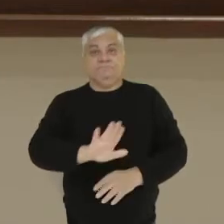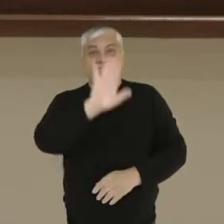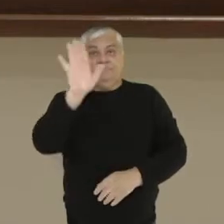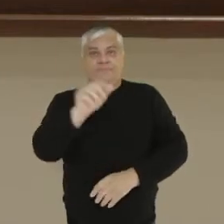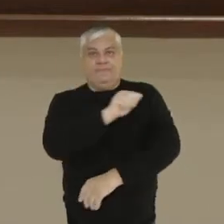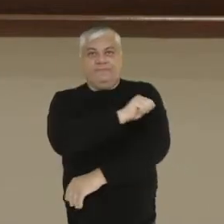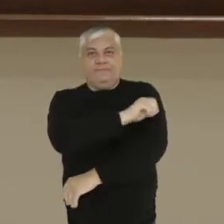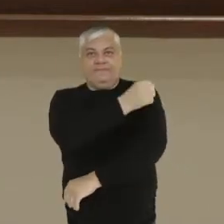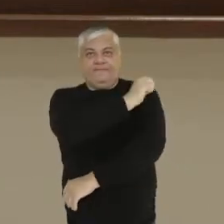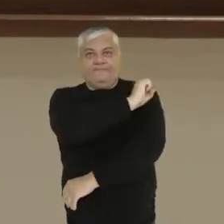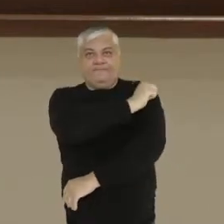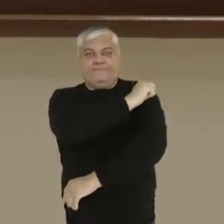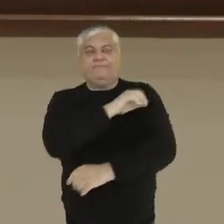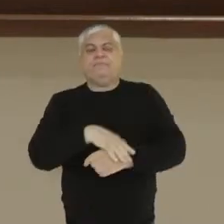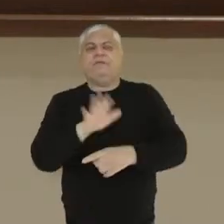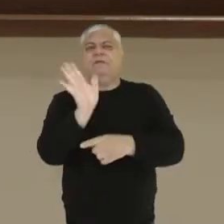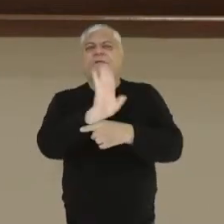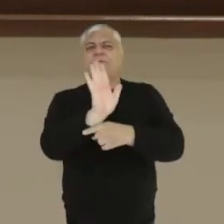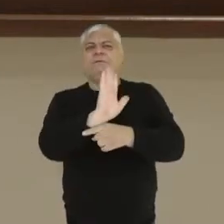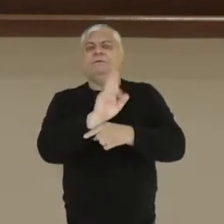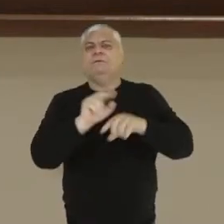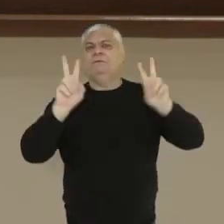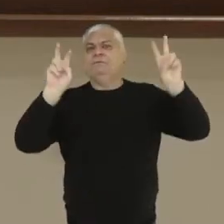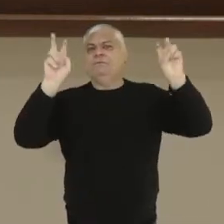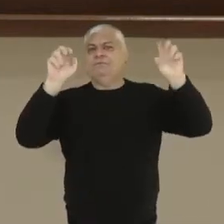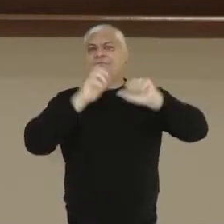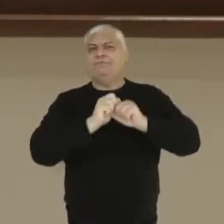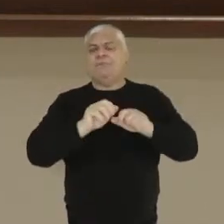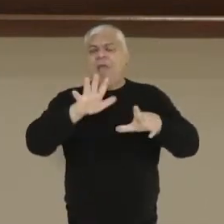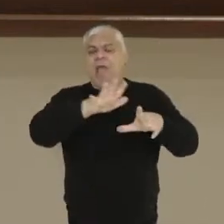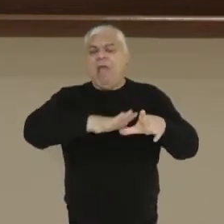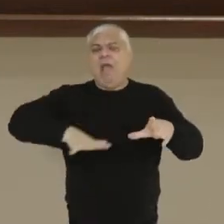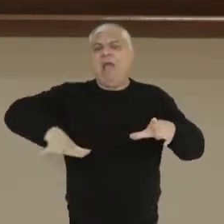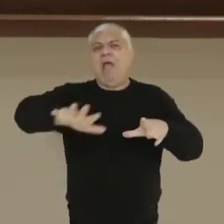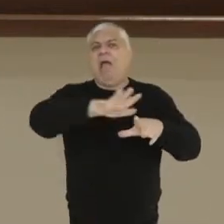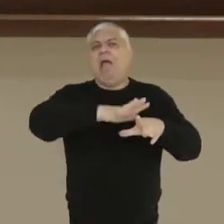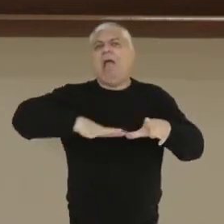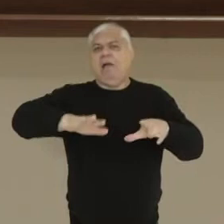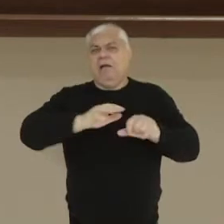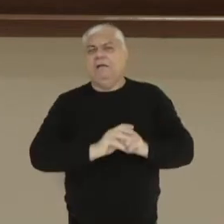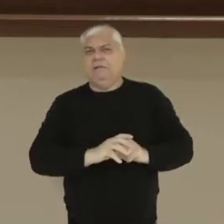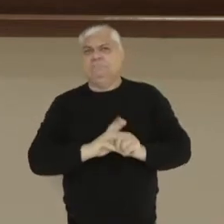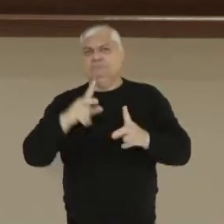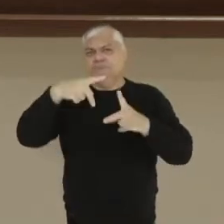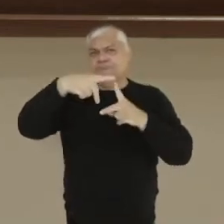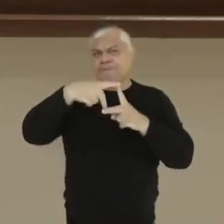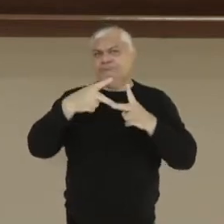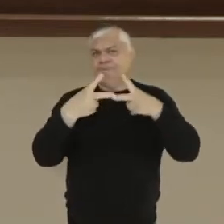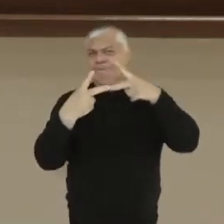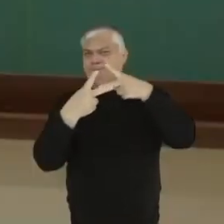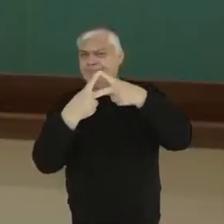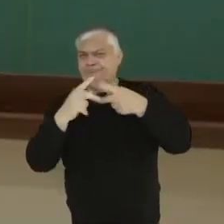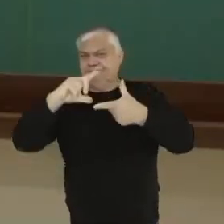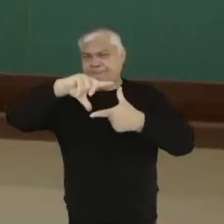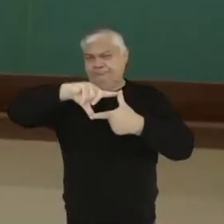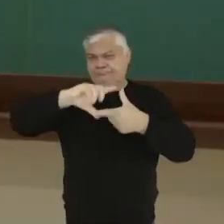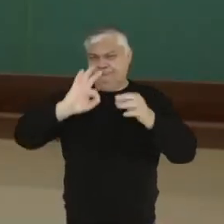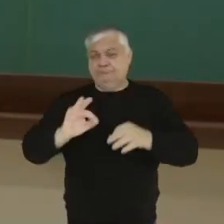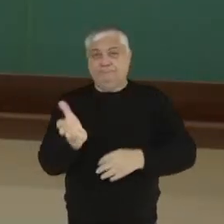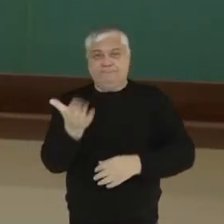Olá, estudante do 8º ano. Neste vídeo vamos falar sobre áreas de figuras planas. Então, vamos conferir.